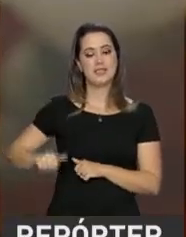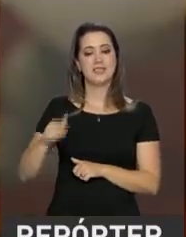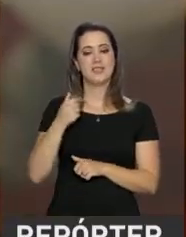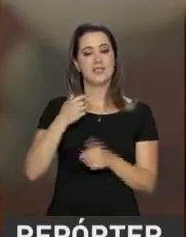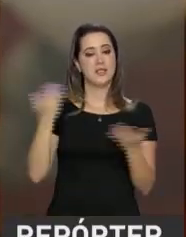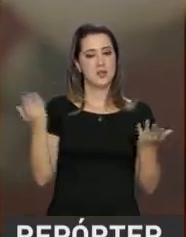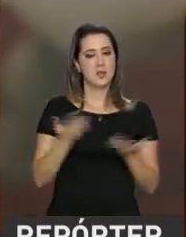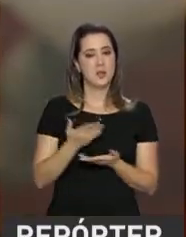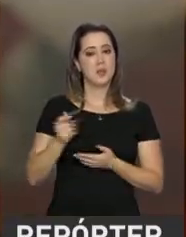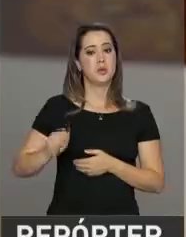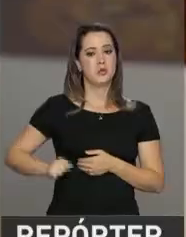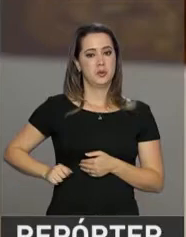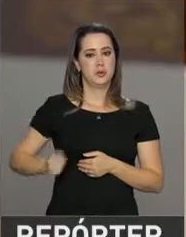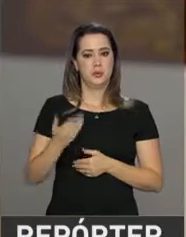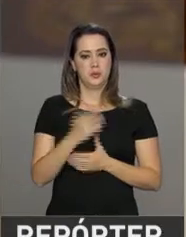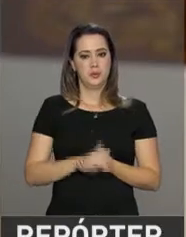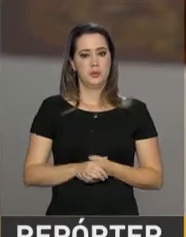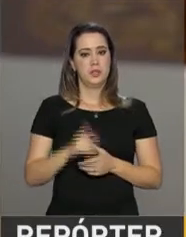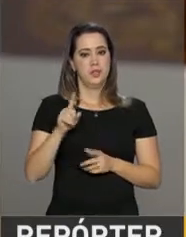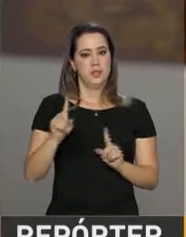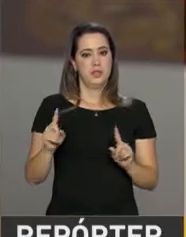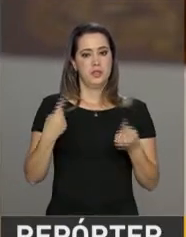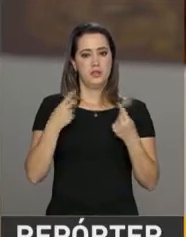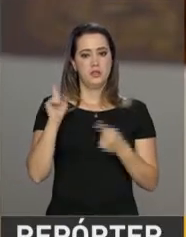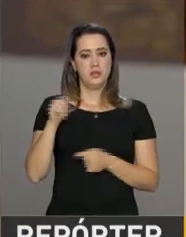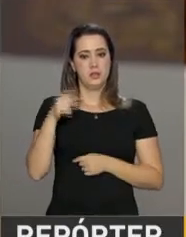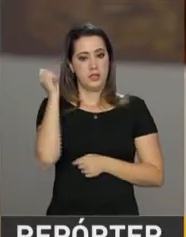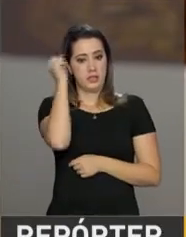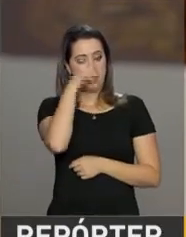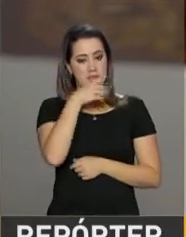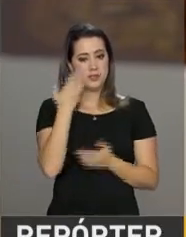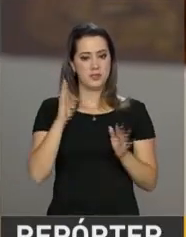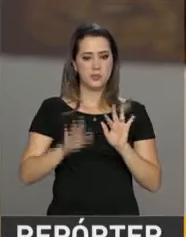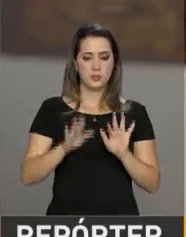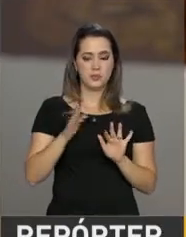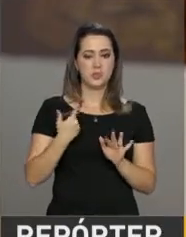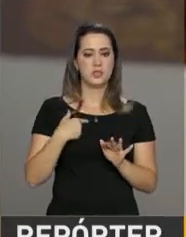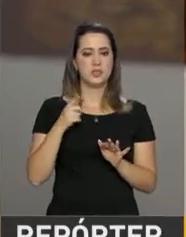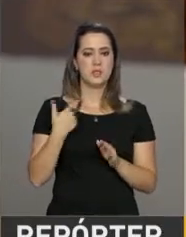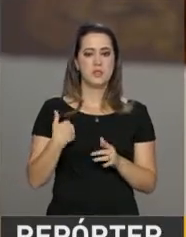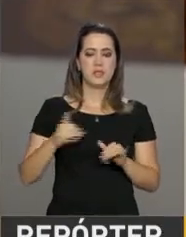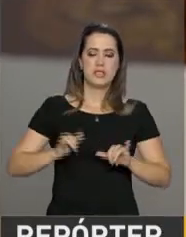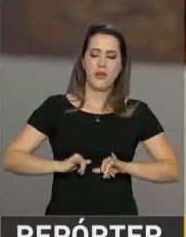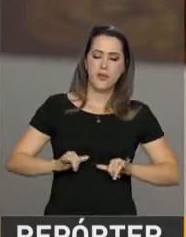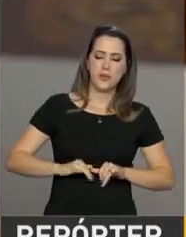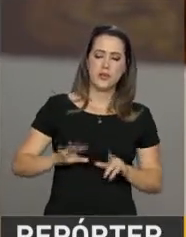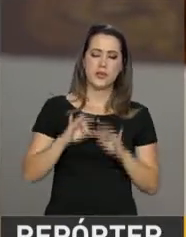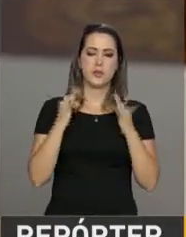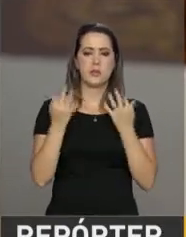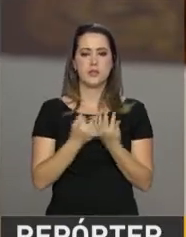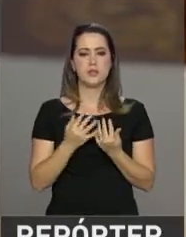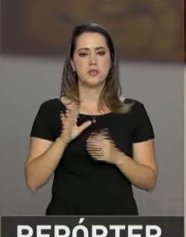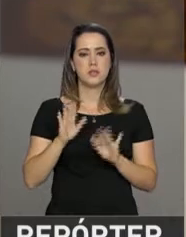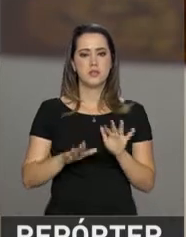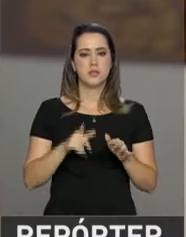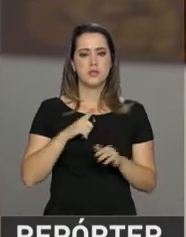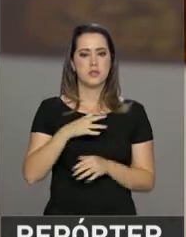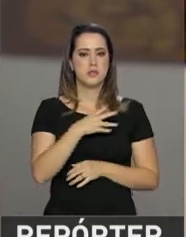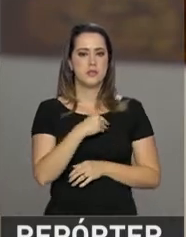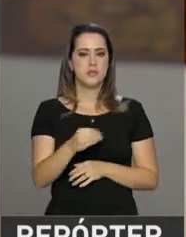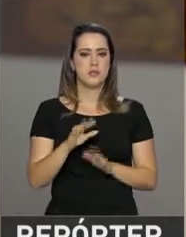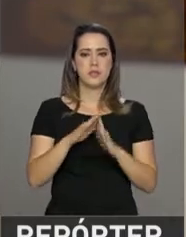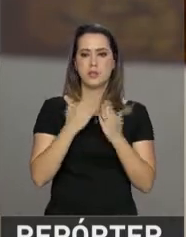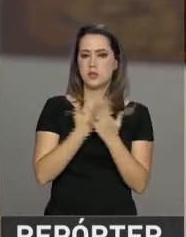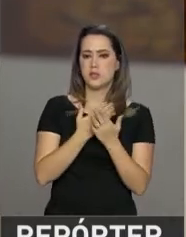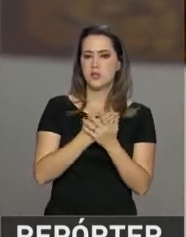tornar embaixadora. É um desafio. É difícil, você tem de sacrificar a família, às vezes você tem seus filhos na escola,